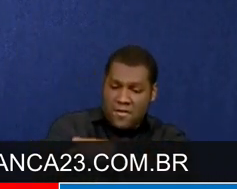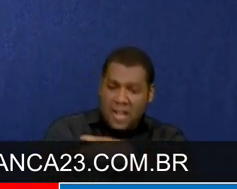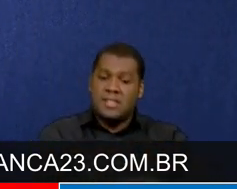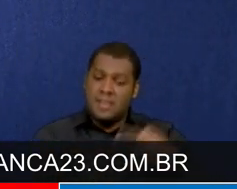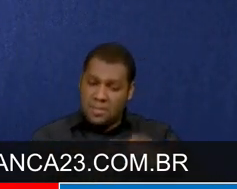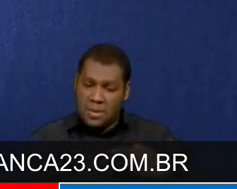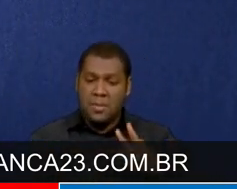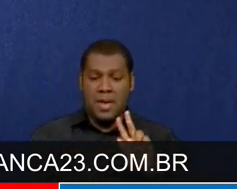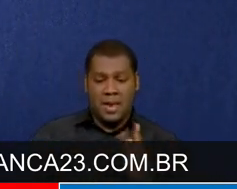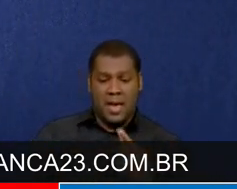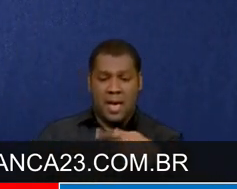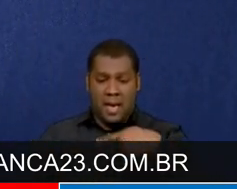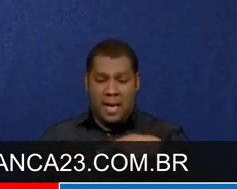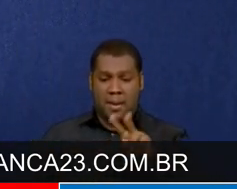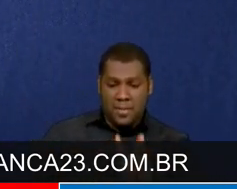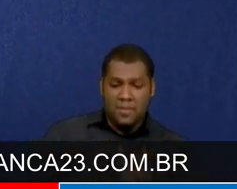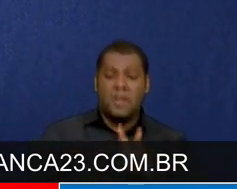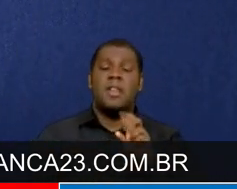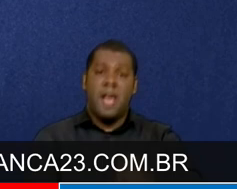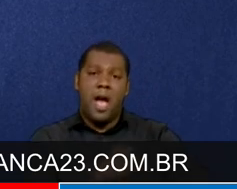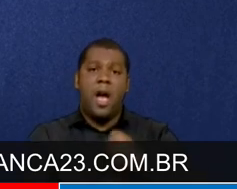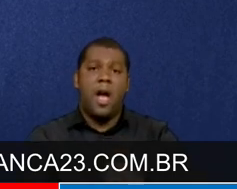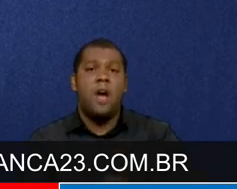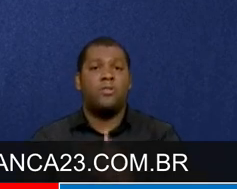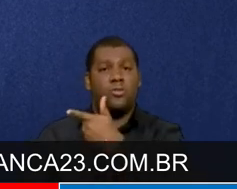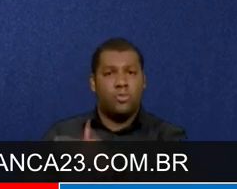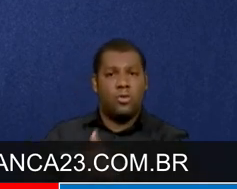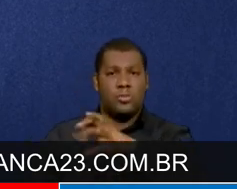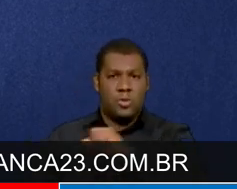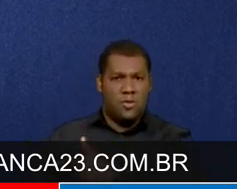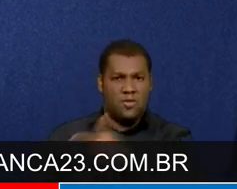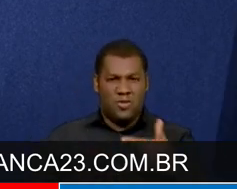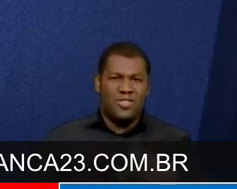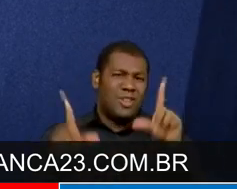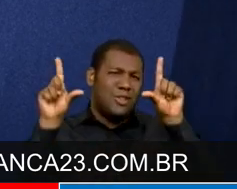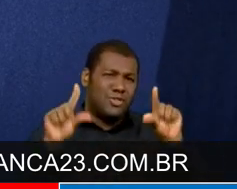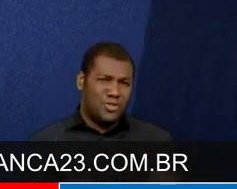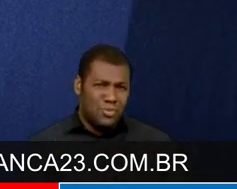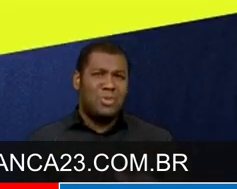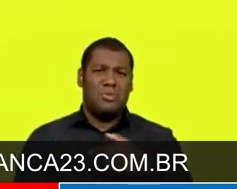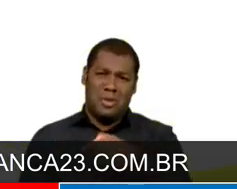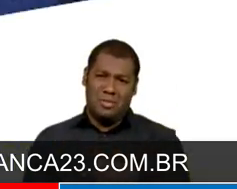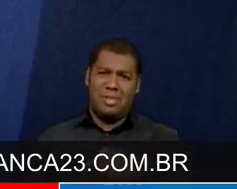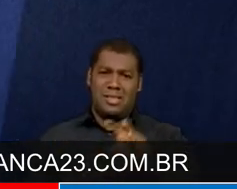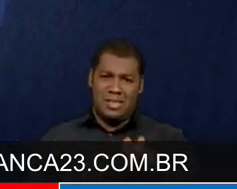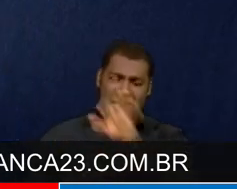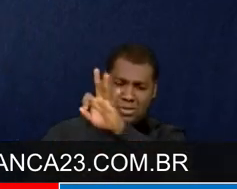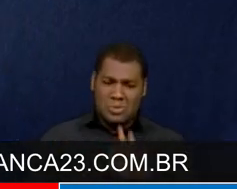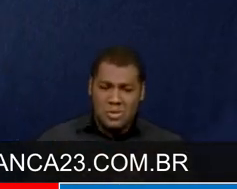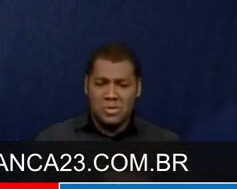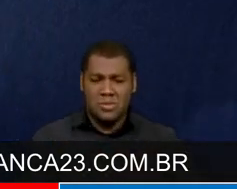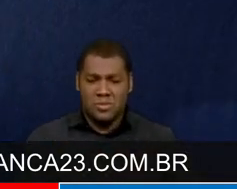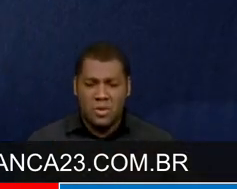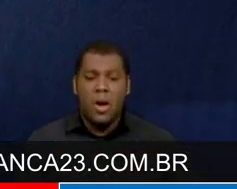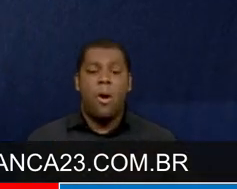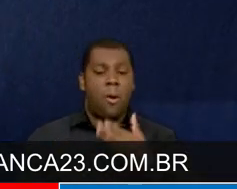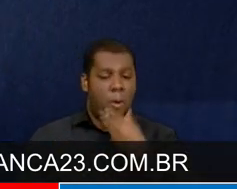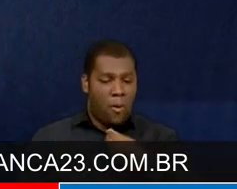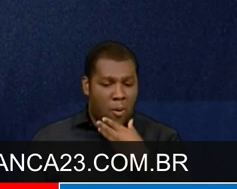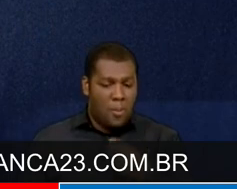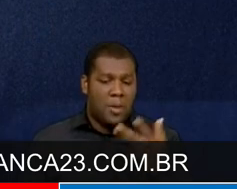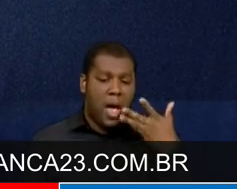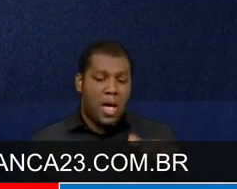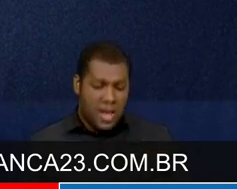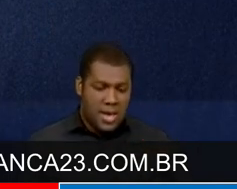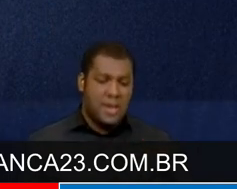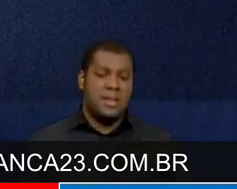contra o HPV. Em 2022, a cobertura caiu para 75%. Entre os meninos, os números